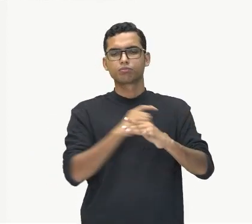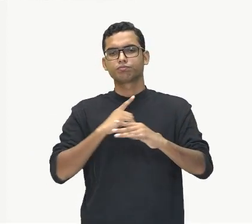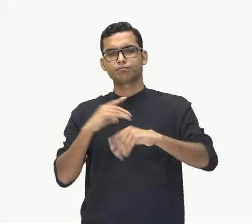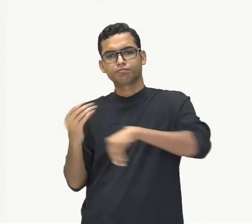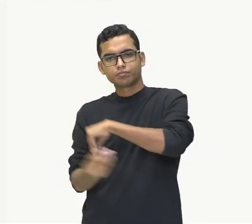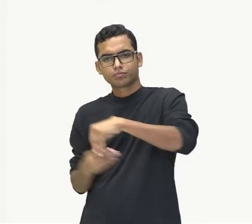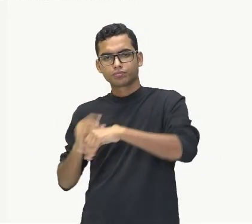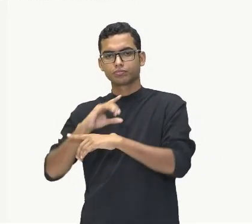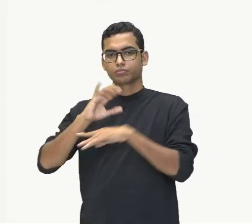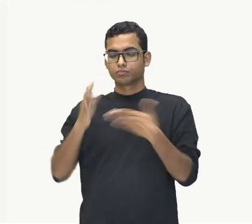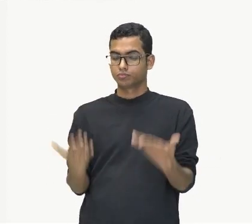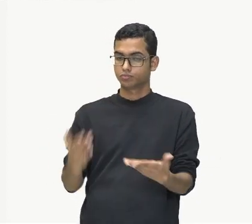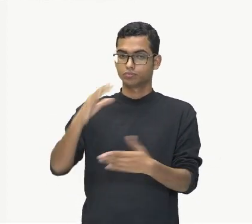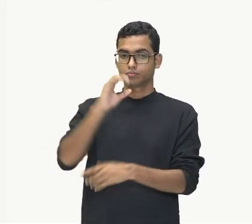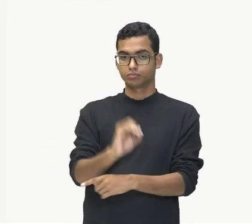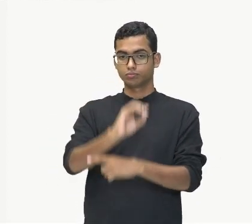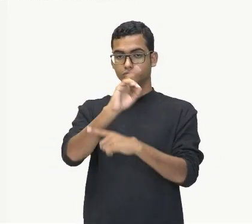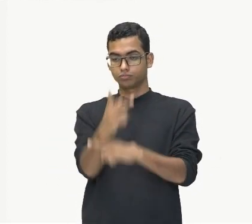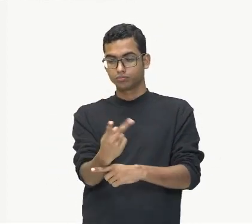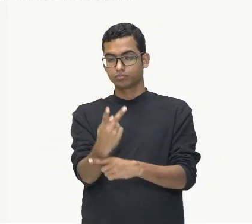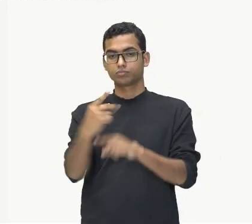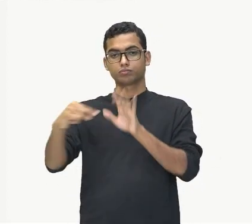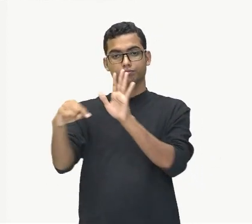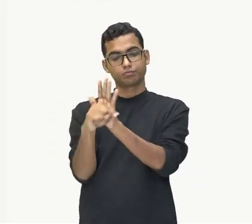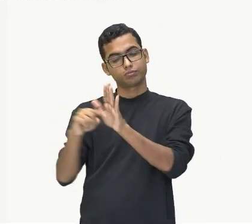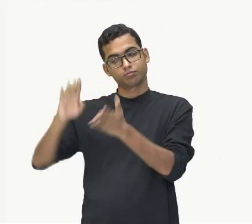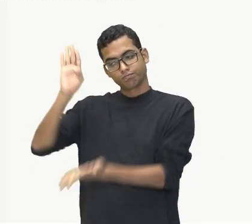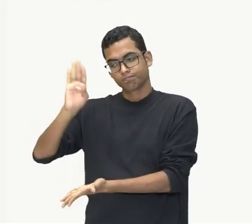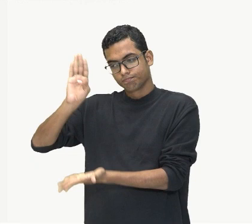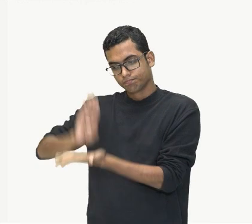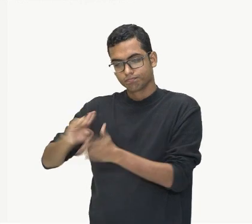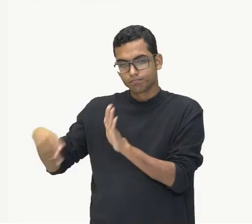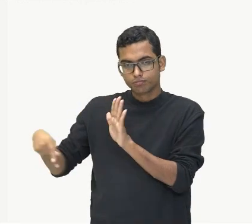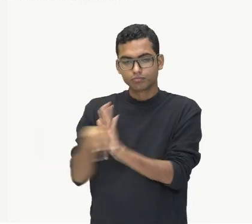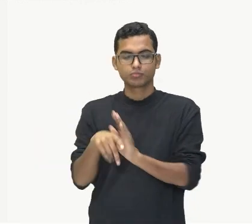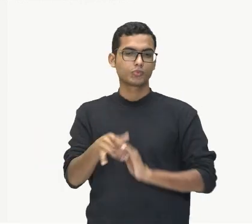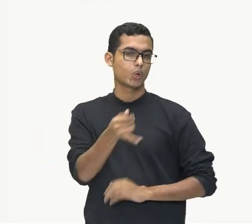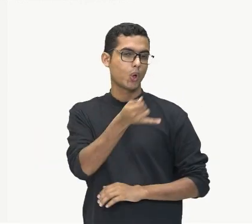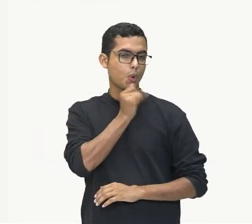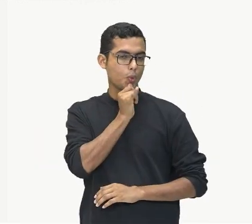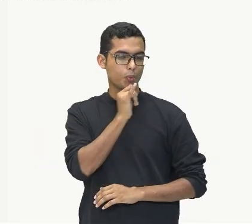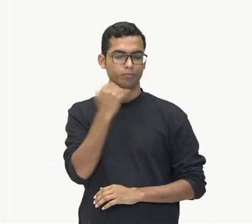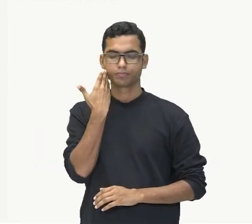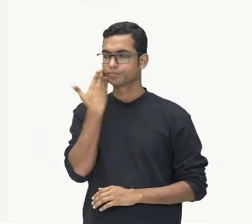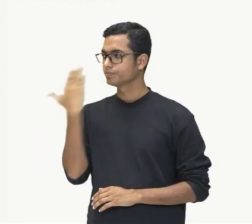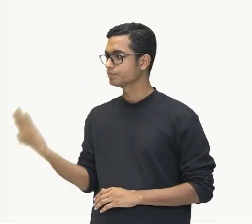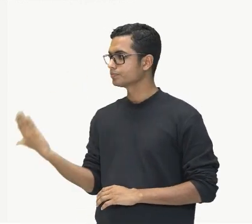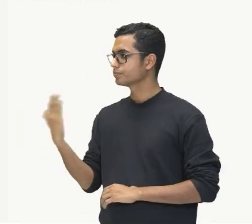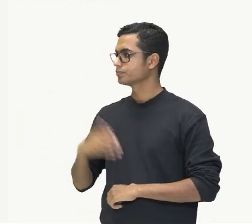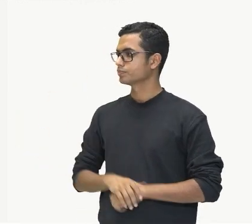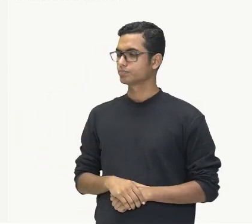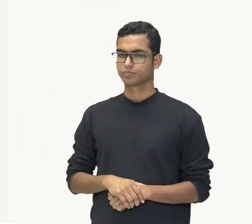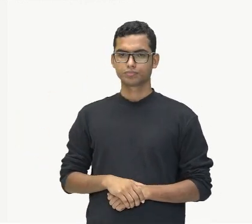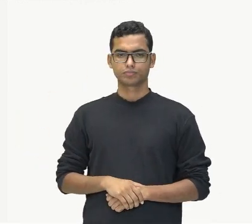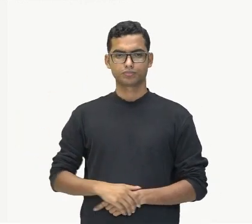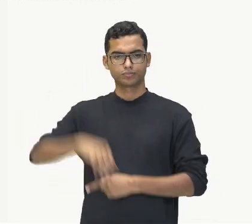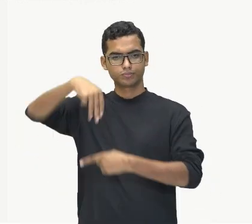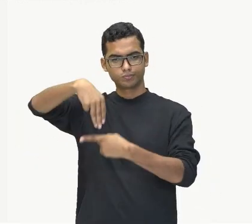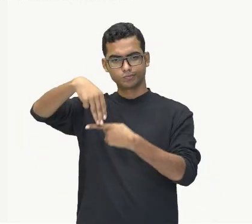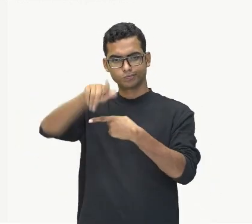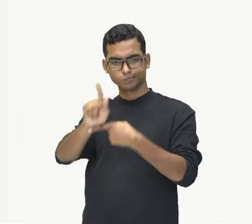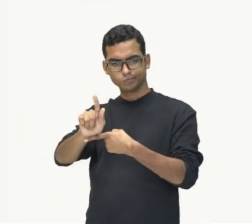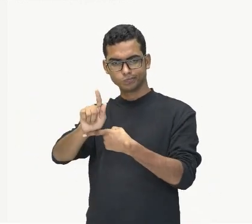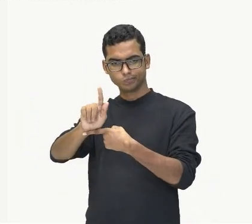OH- é uma base, tá? Aqui eu tenho um exemplo, observe aqui, olha a presença, né, do grupo